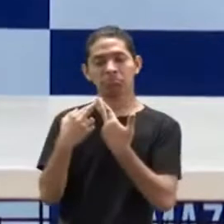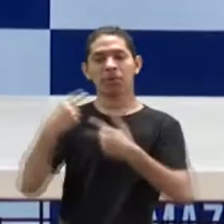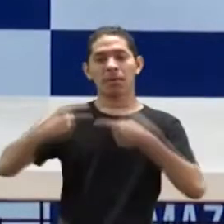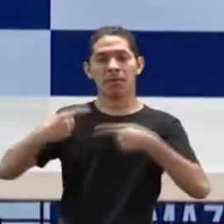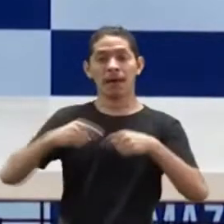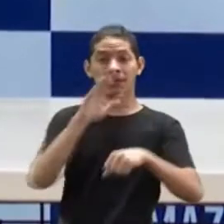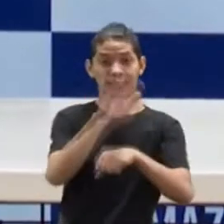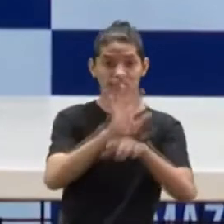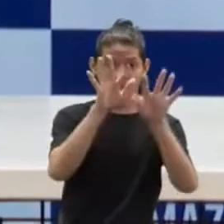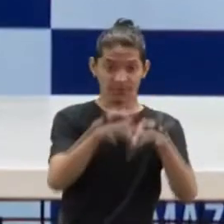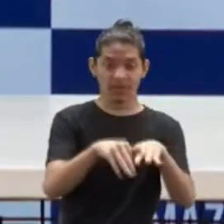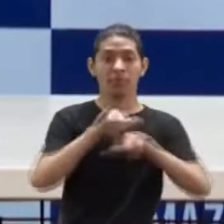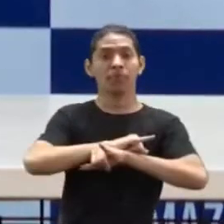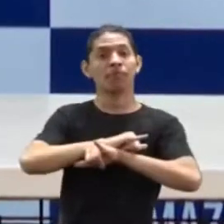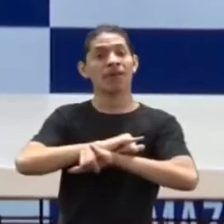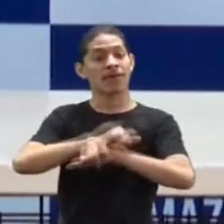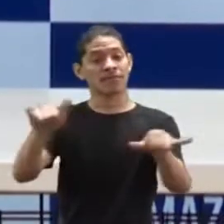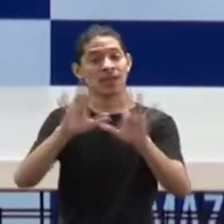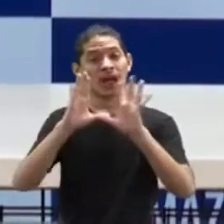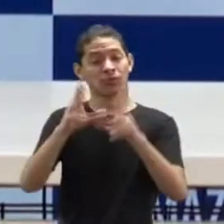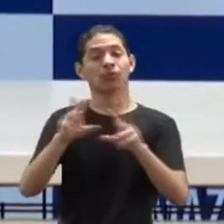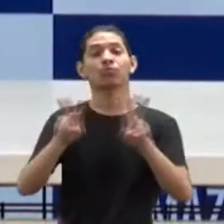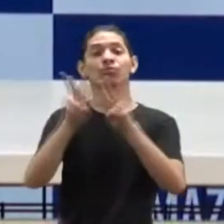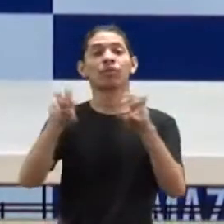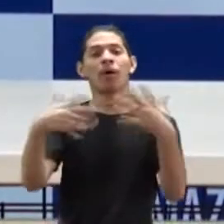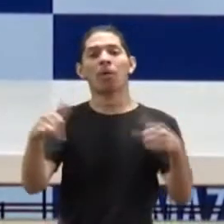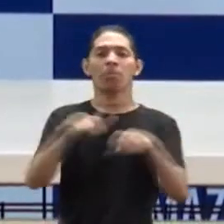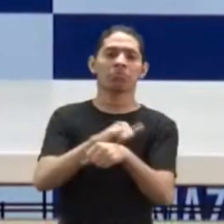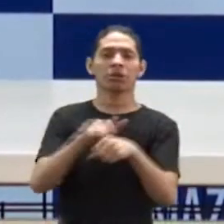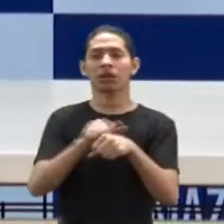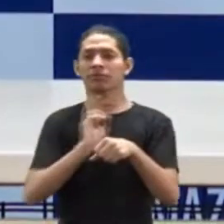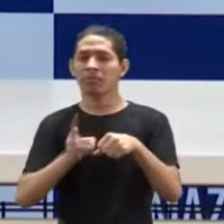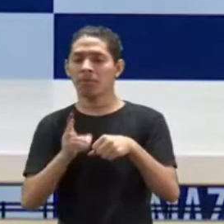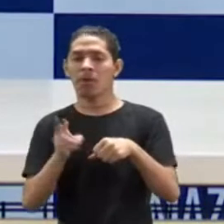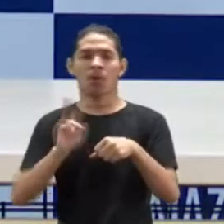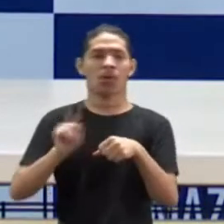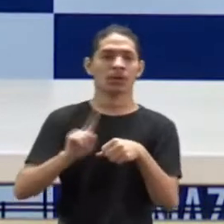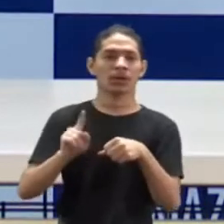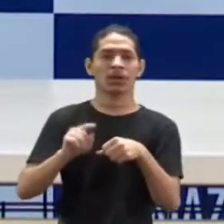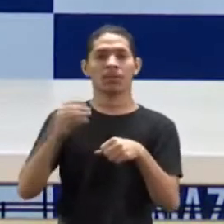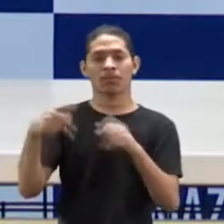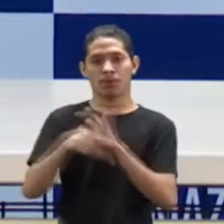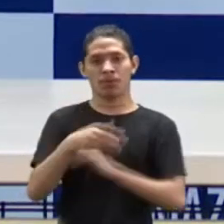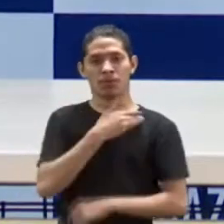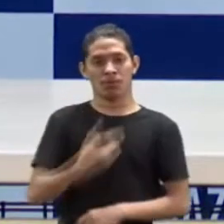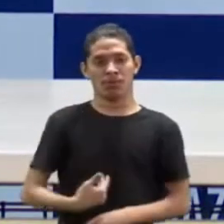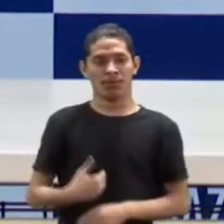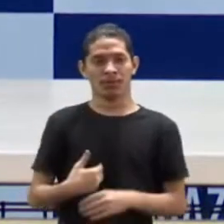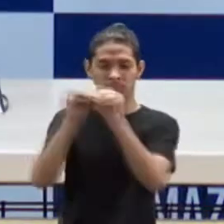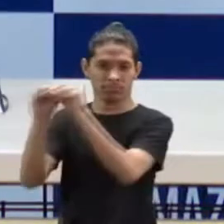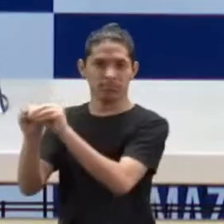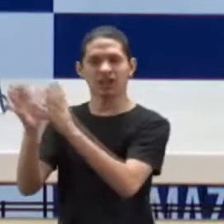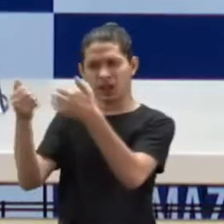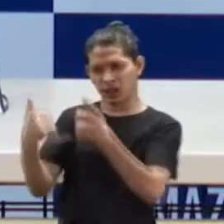nós vamos comunicar a população sobre Que medidas é que devem ser tomadas pelo governo do a zonas